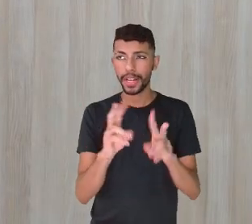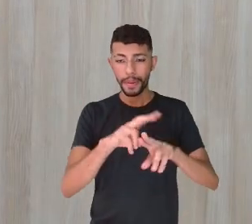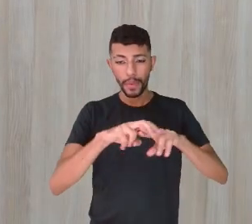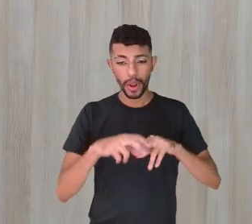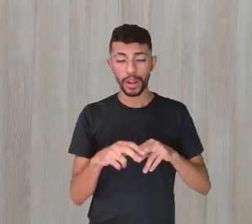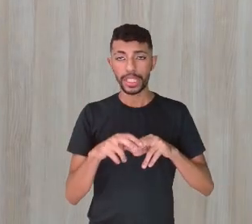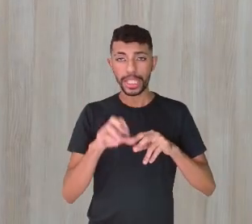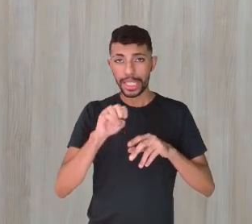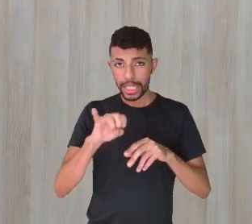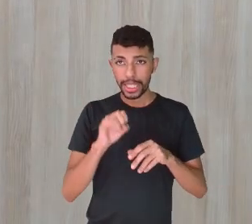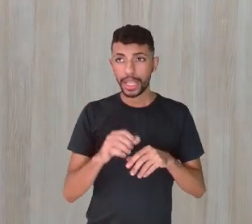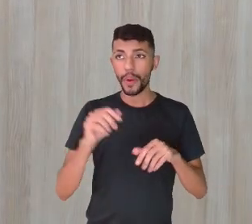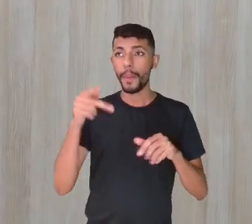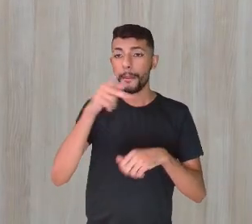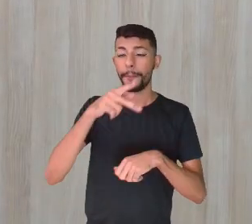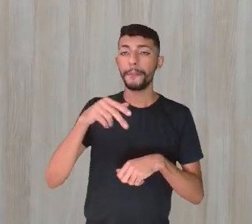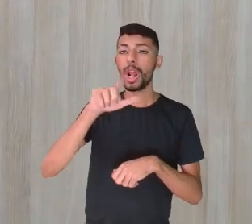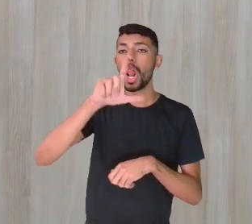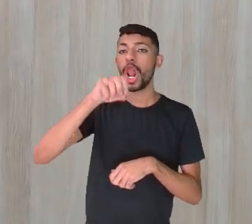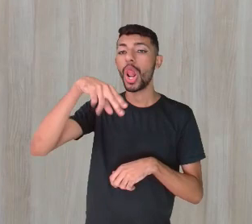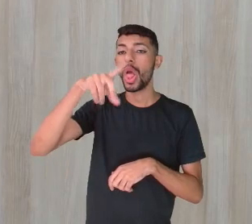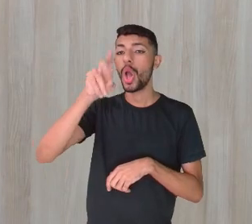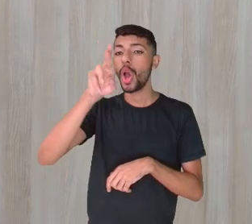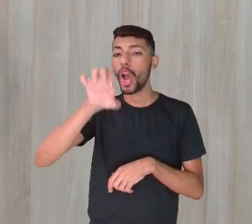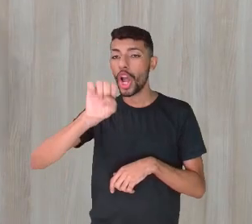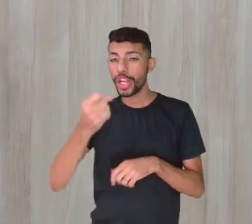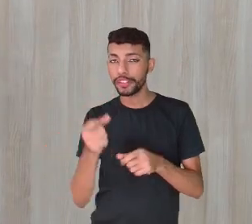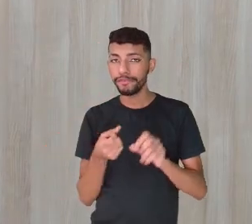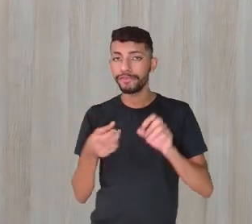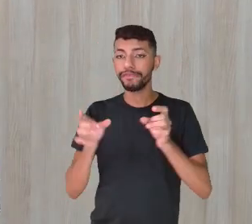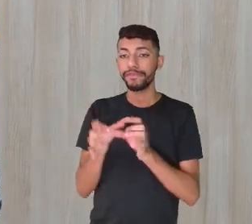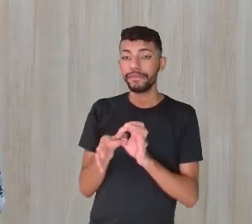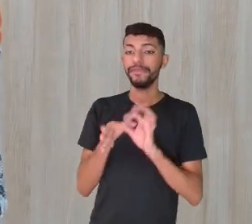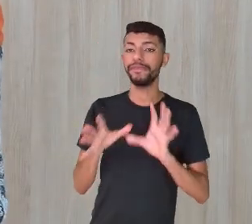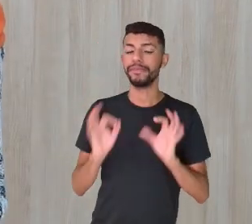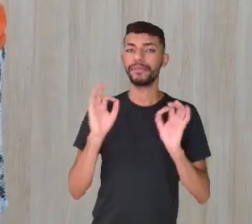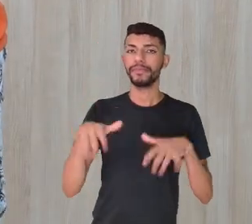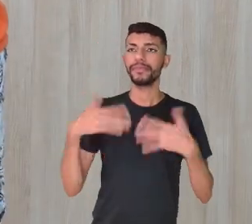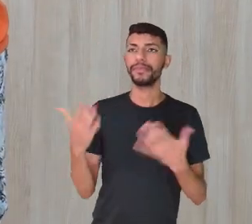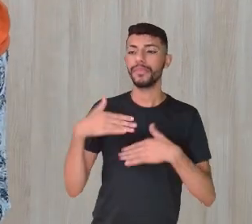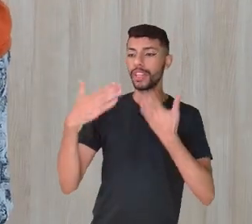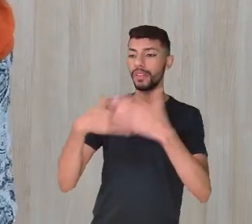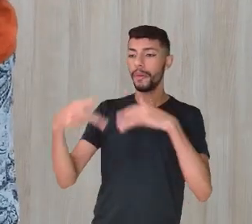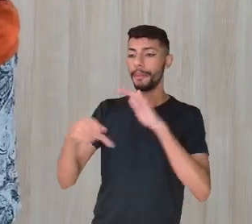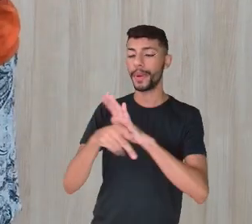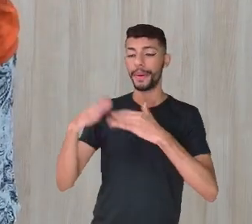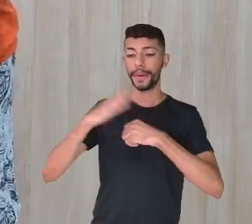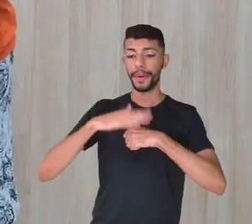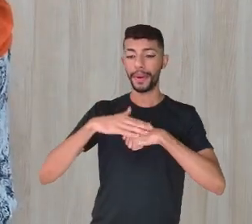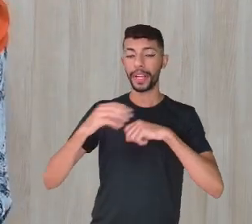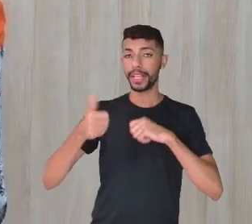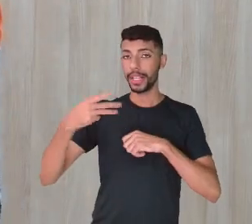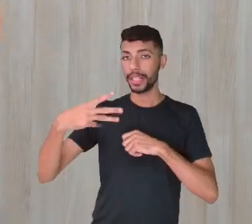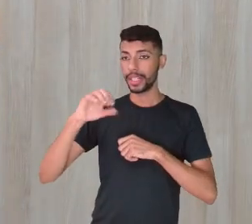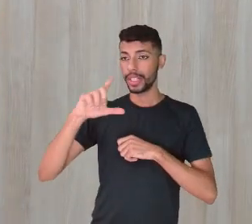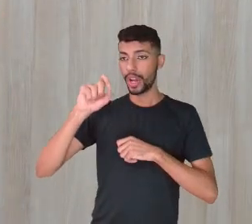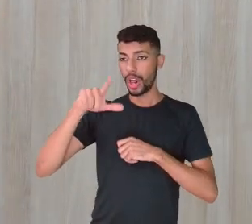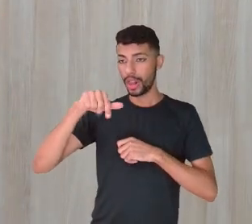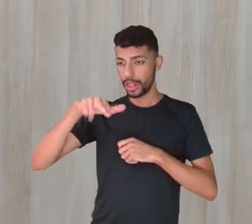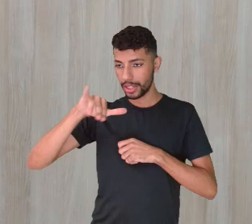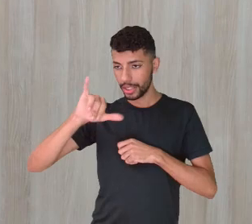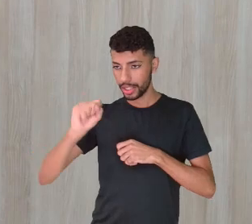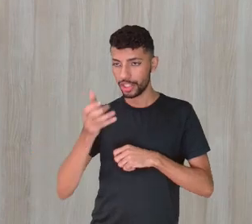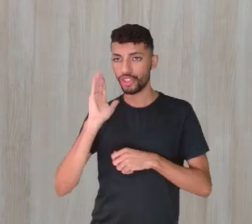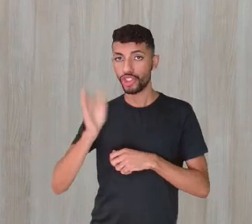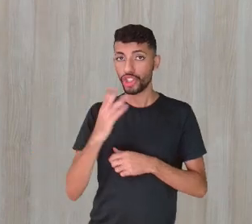Então, aquele desenvolvimento que havia, né, aquela autonomia que essas 13 colônias já